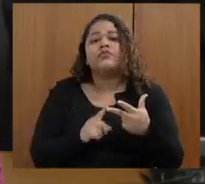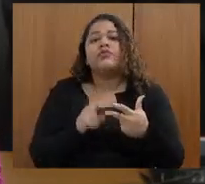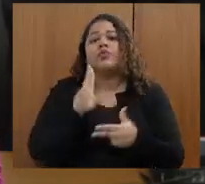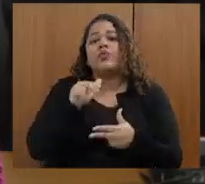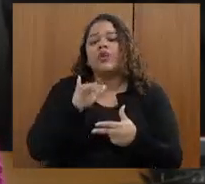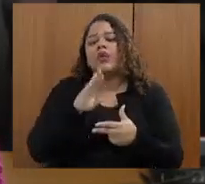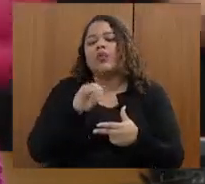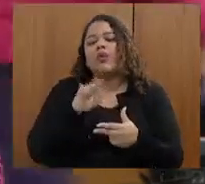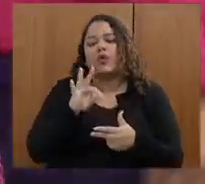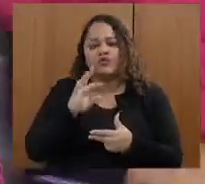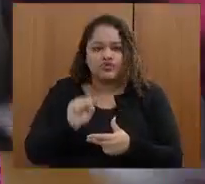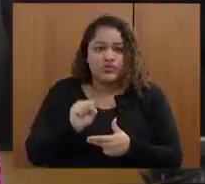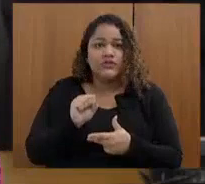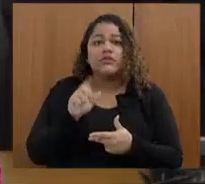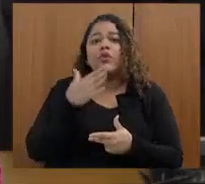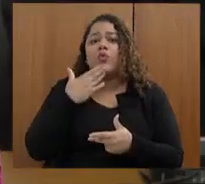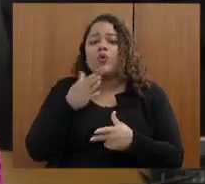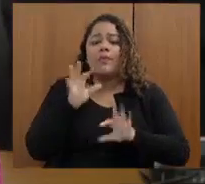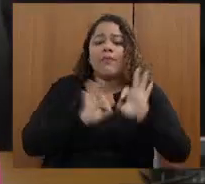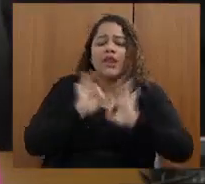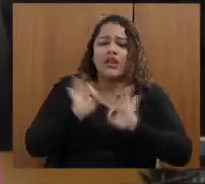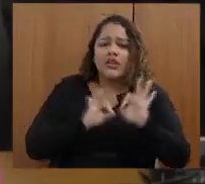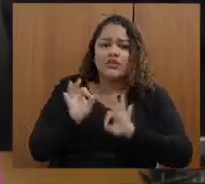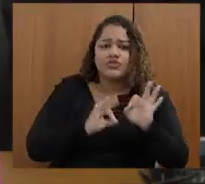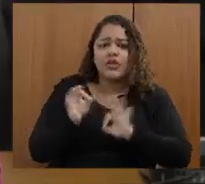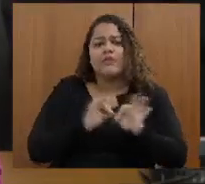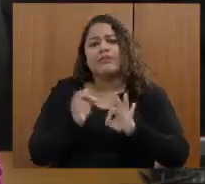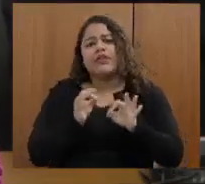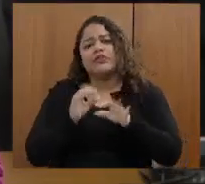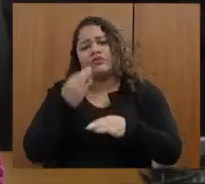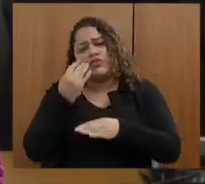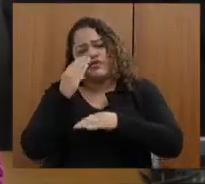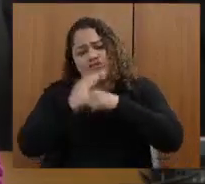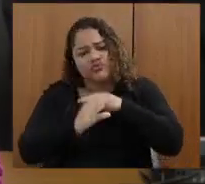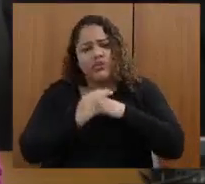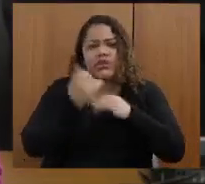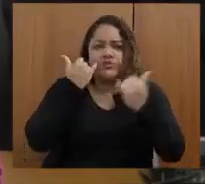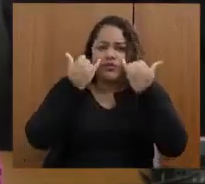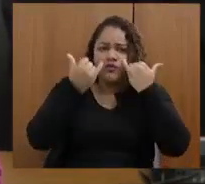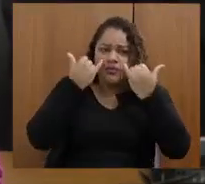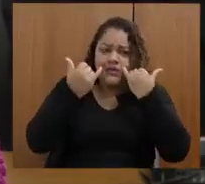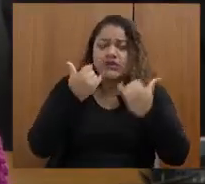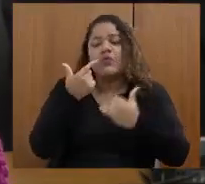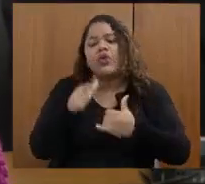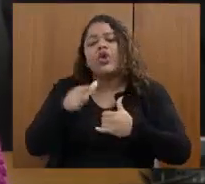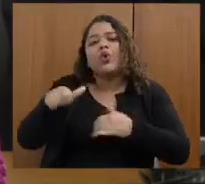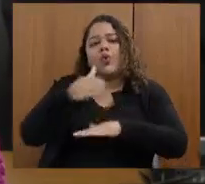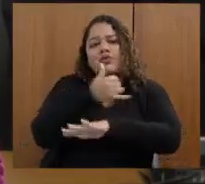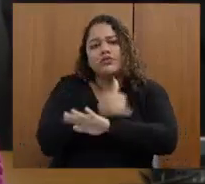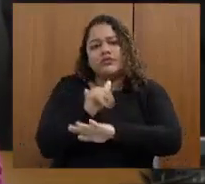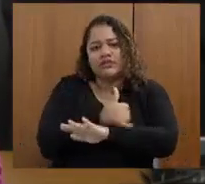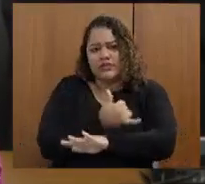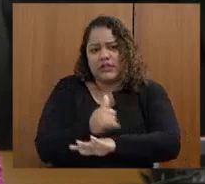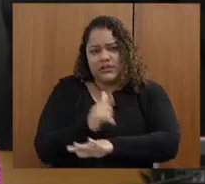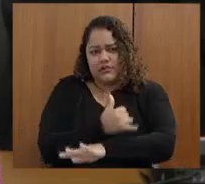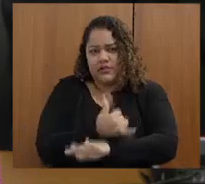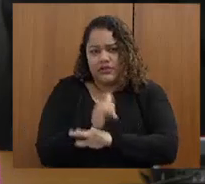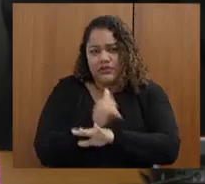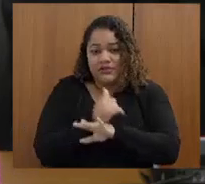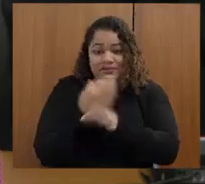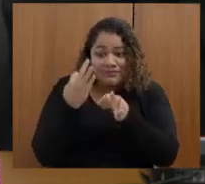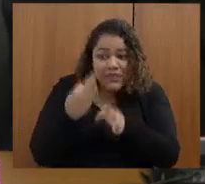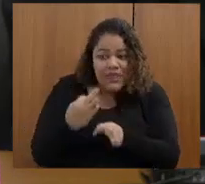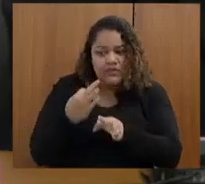planejamento investimento formação e outras ações estratégicas estratégias efetivas que estão sendo